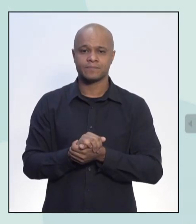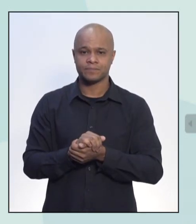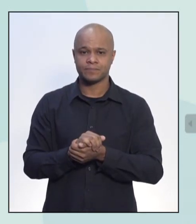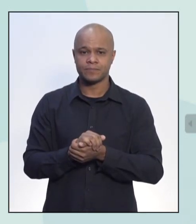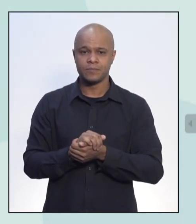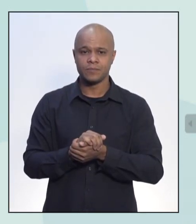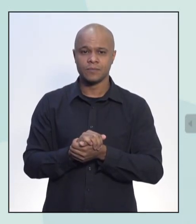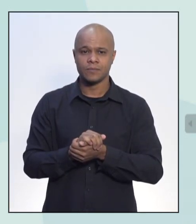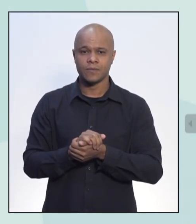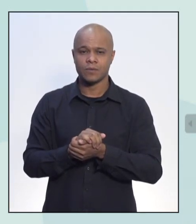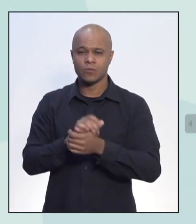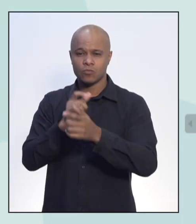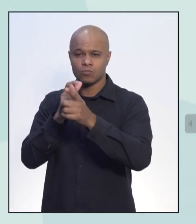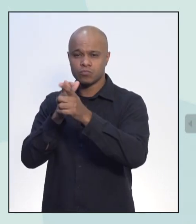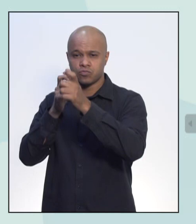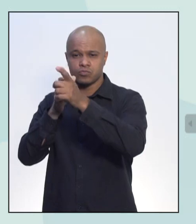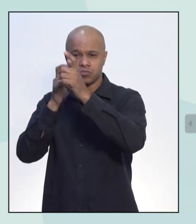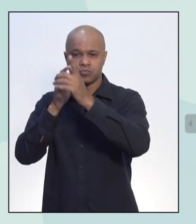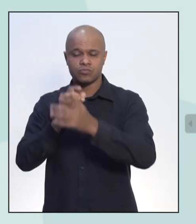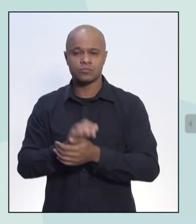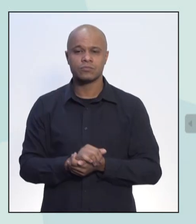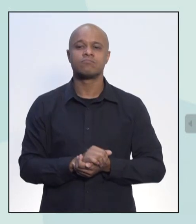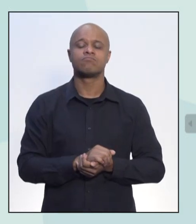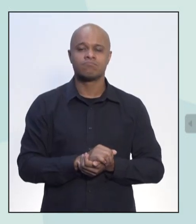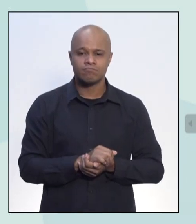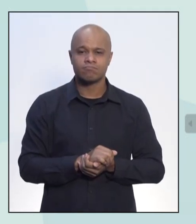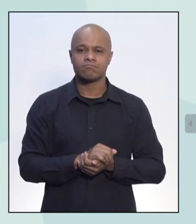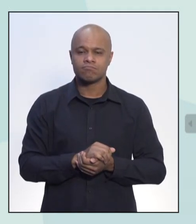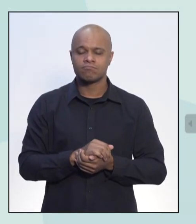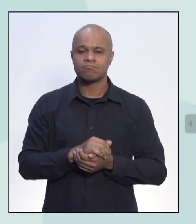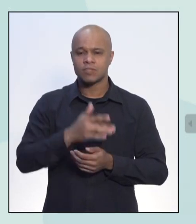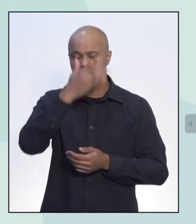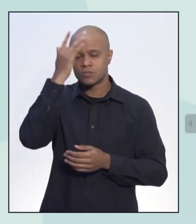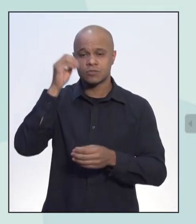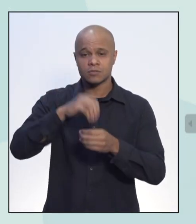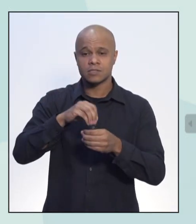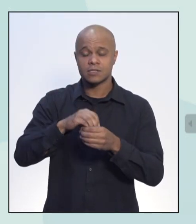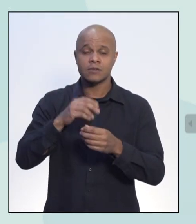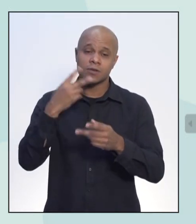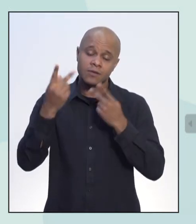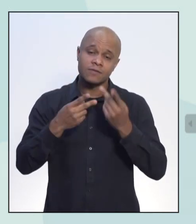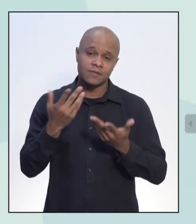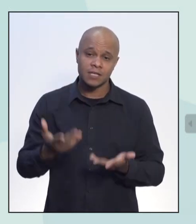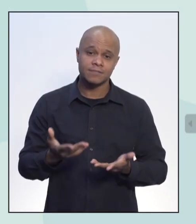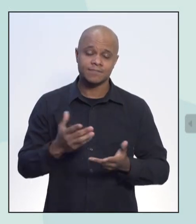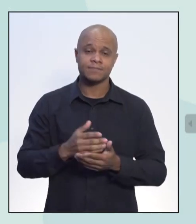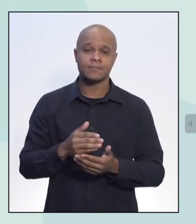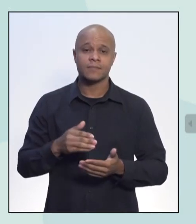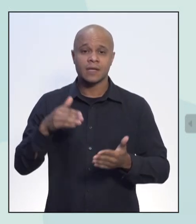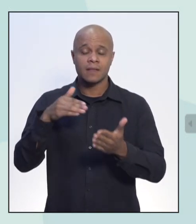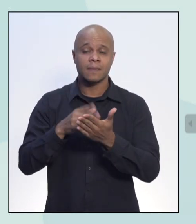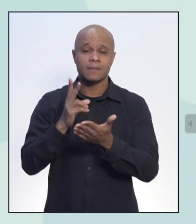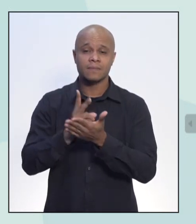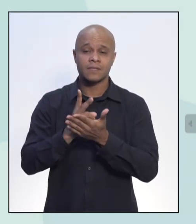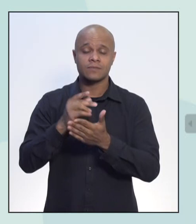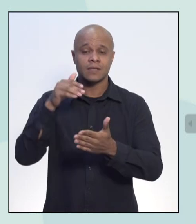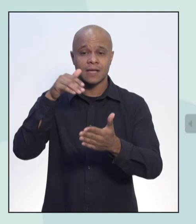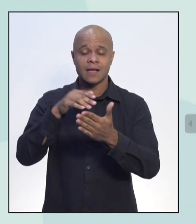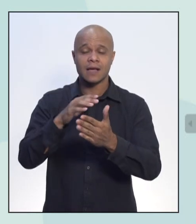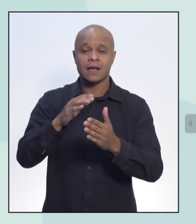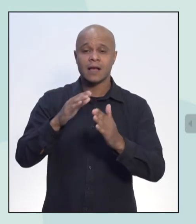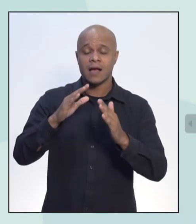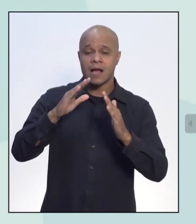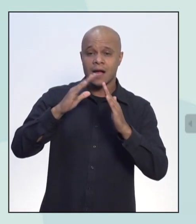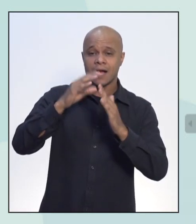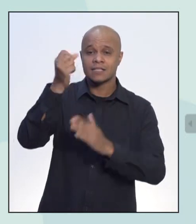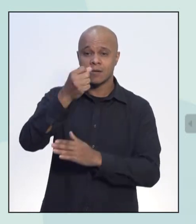ele acabou sendo interceptado pelos próprios passageiros. Na verdade, pelo que se fala, ele ia direto para a Casa Branca. Mas aí, como os